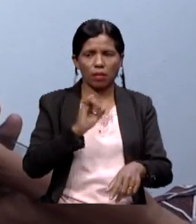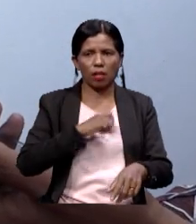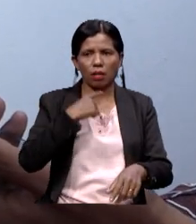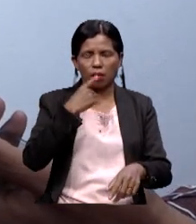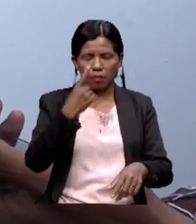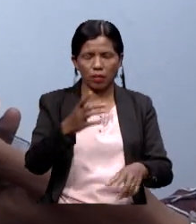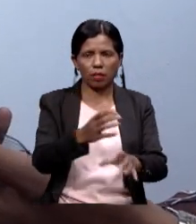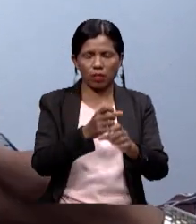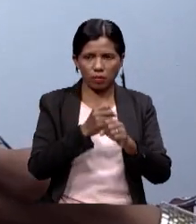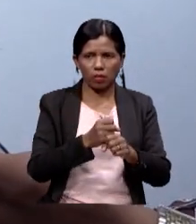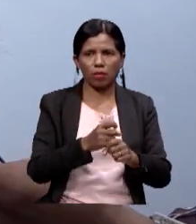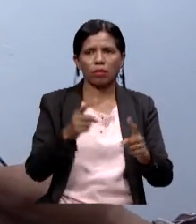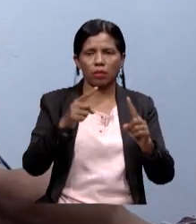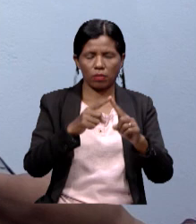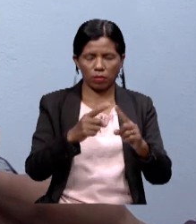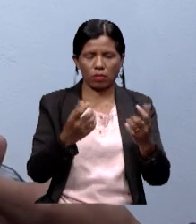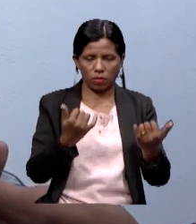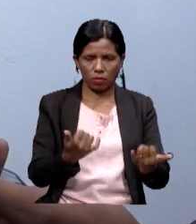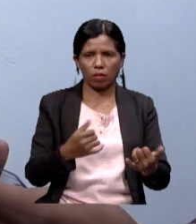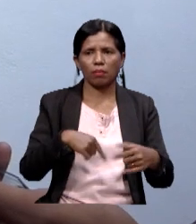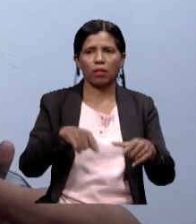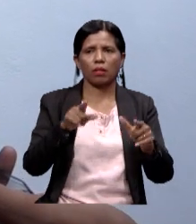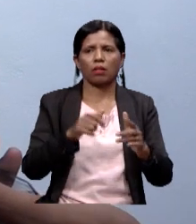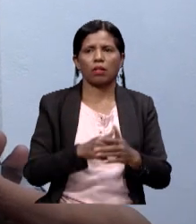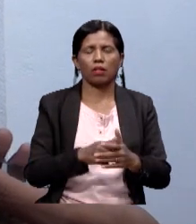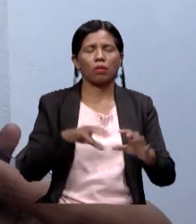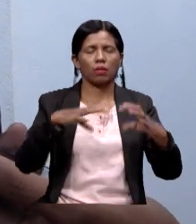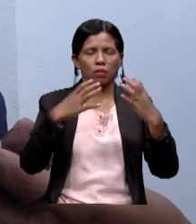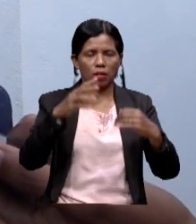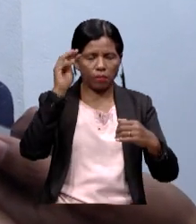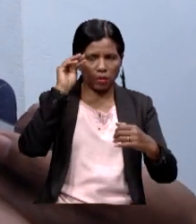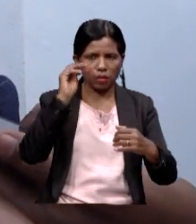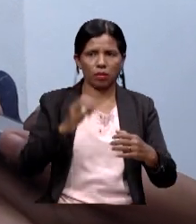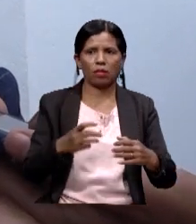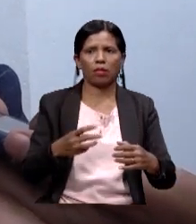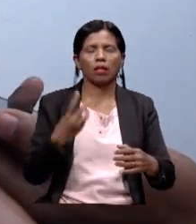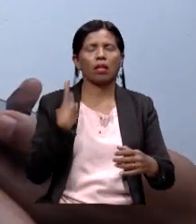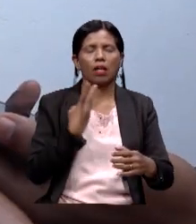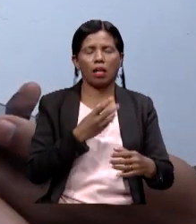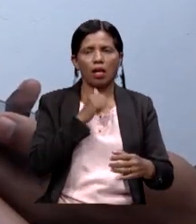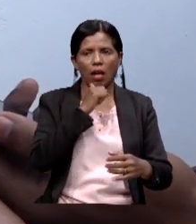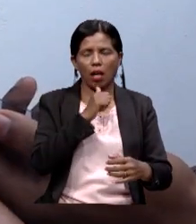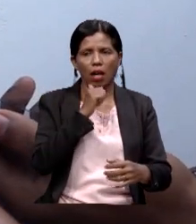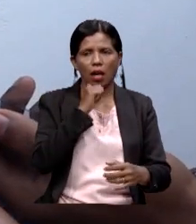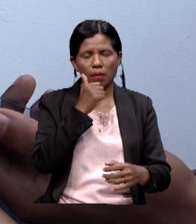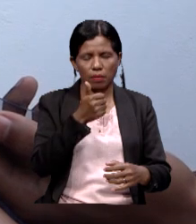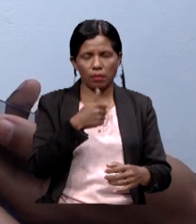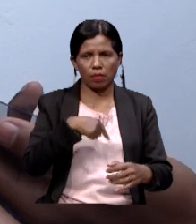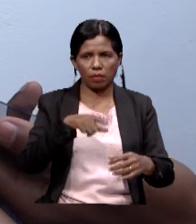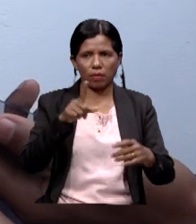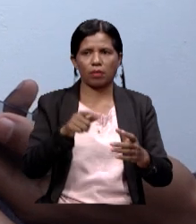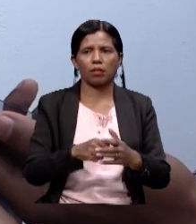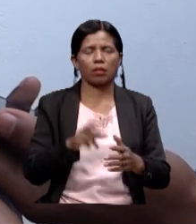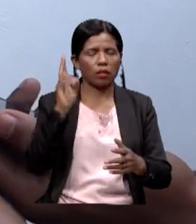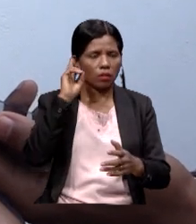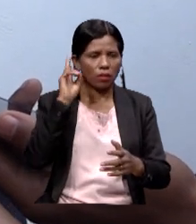mutio na tamba ne ma lolos ne uhin ba. Mas como uhin konsil ministro entau aban me seba. Si murbe itu. Depois aban ba tirau me